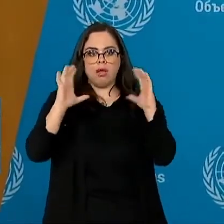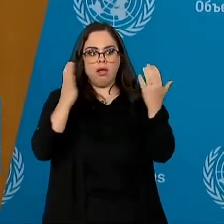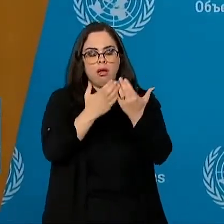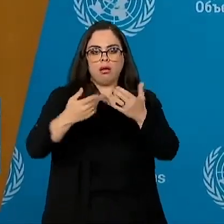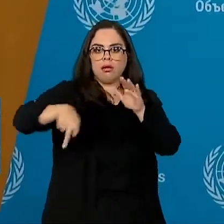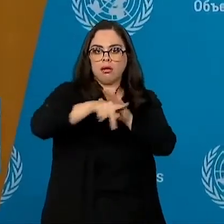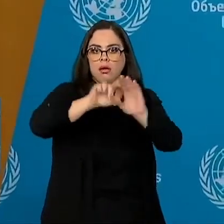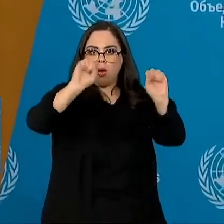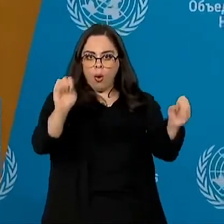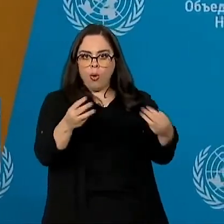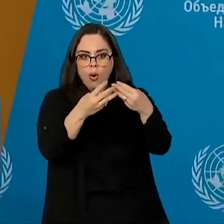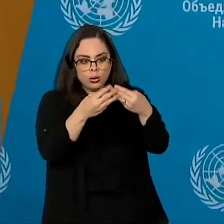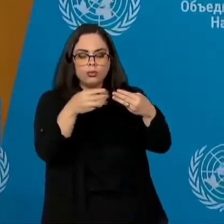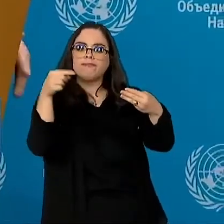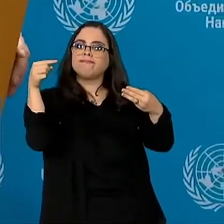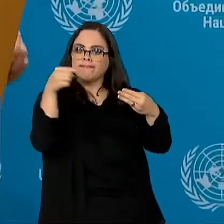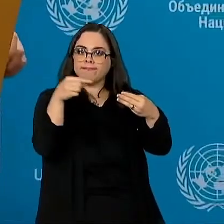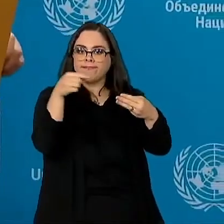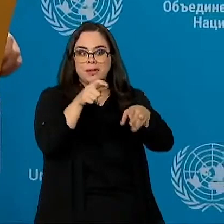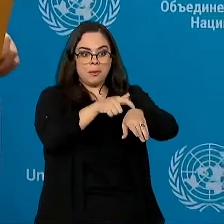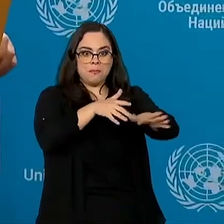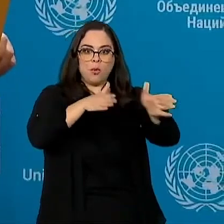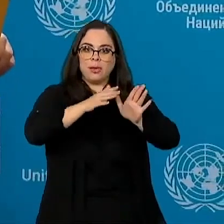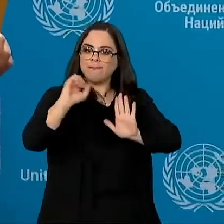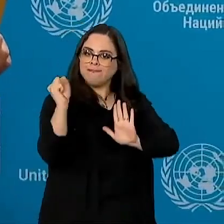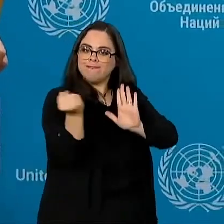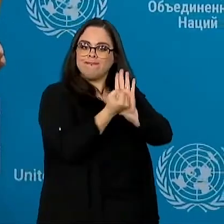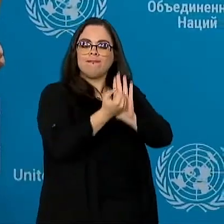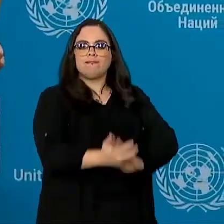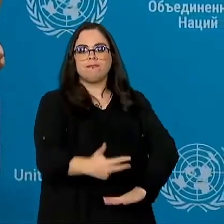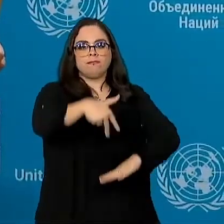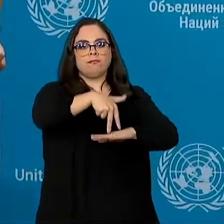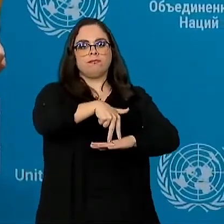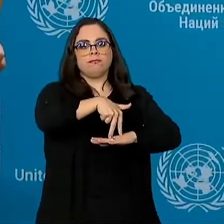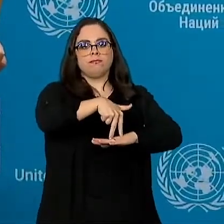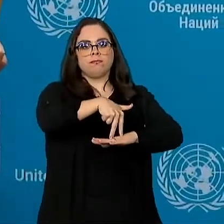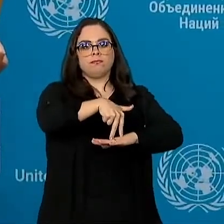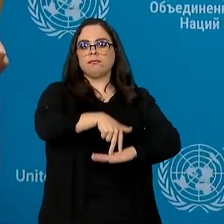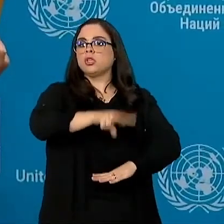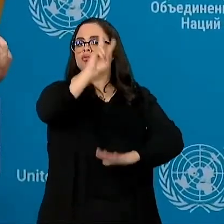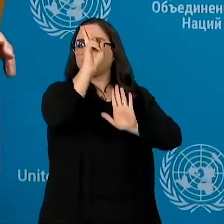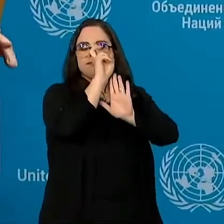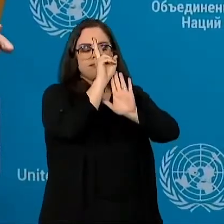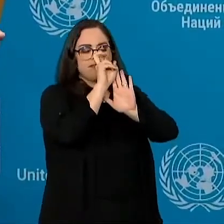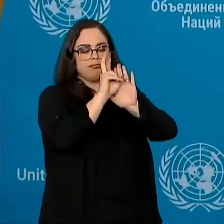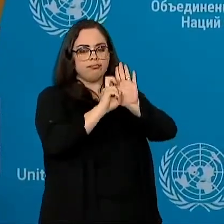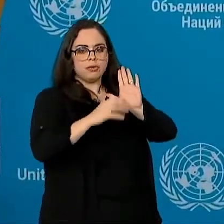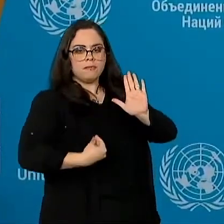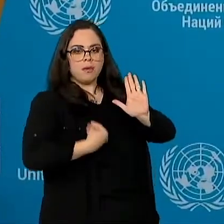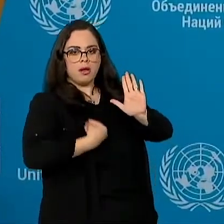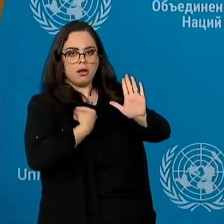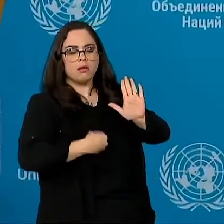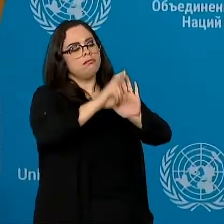ONU foi o momento de marcar posição com relação às coisas que nós estamos